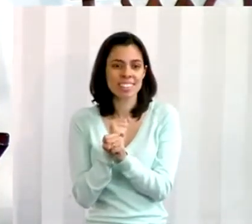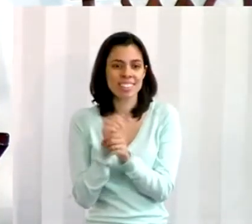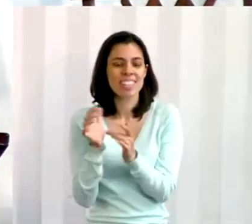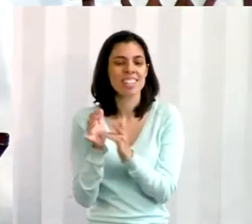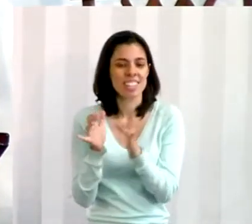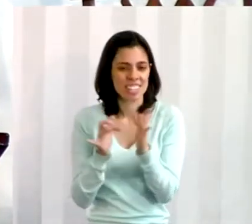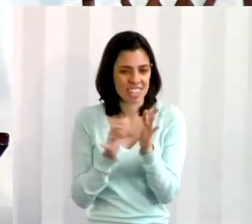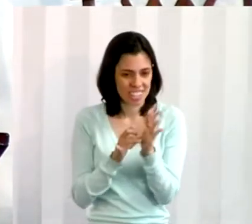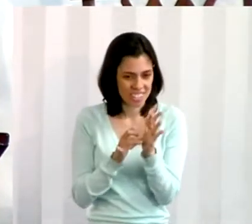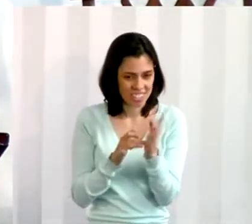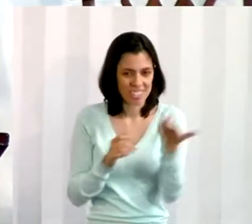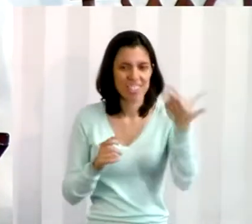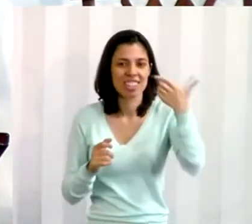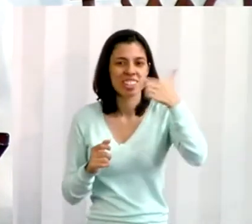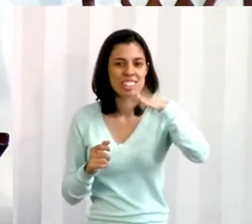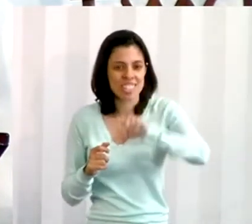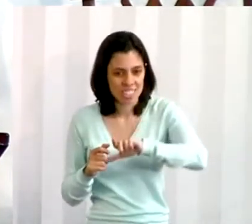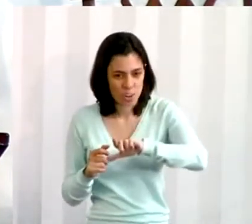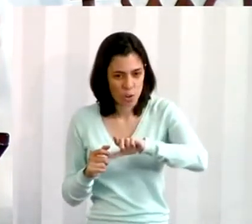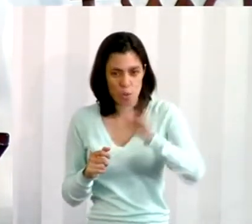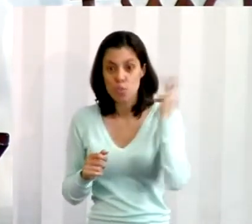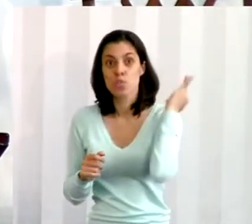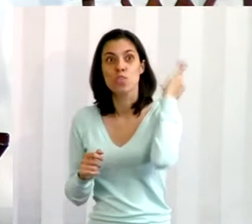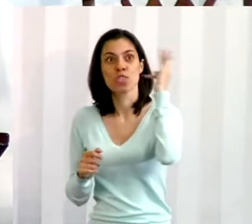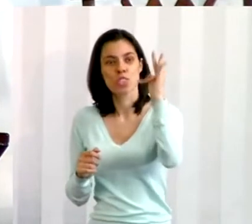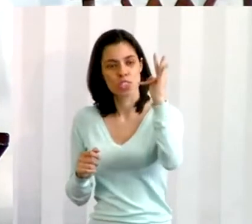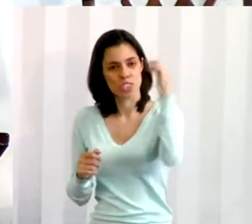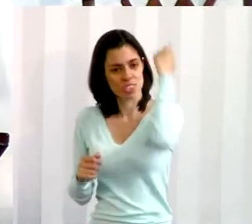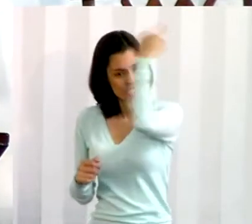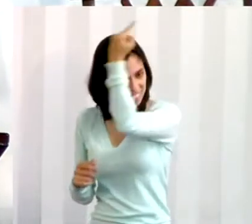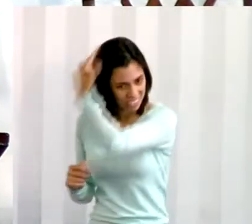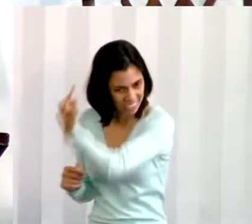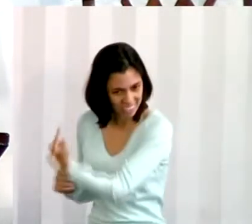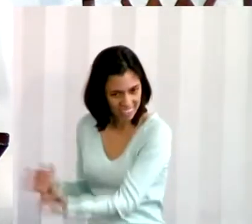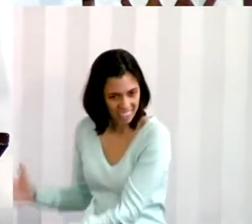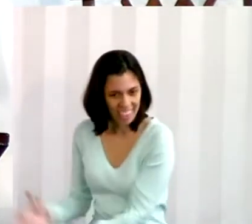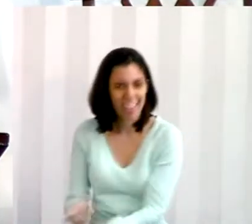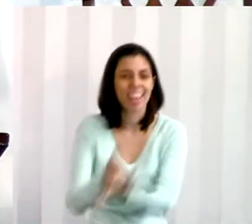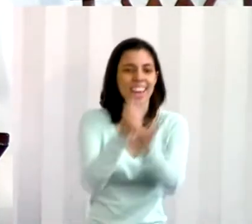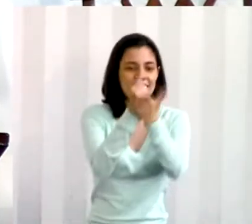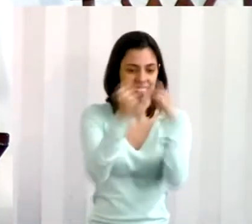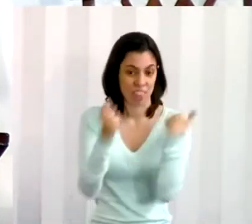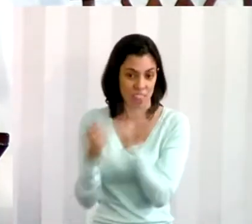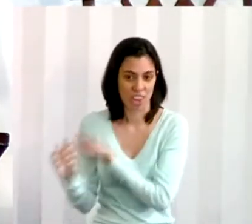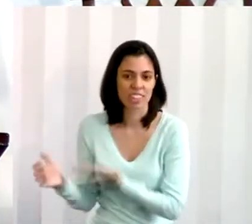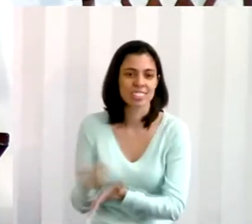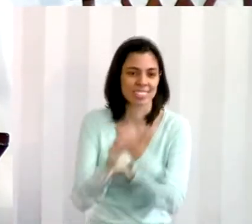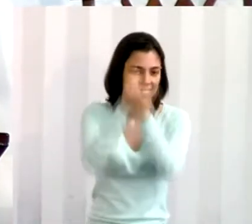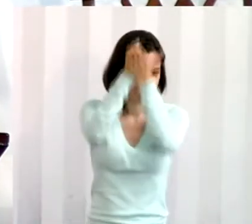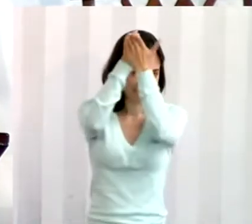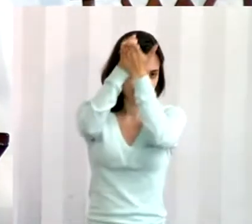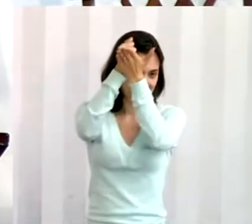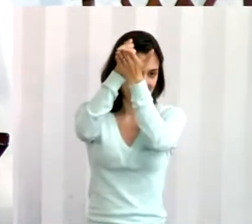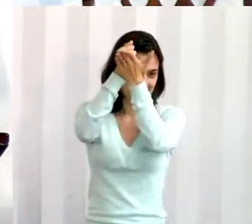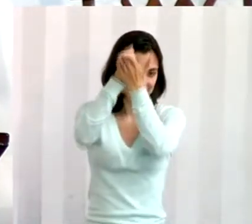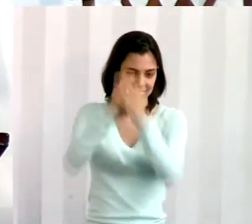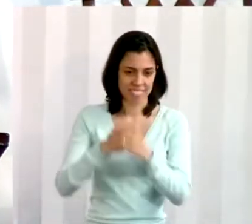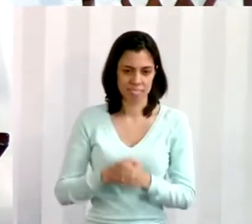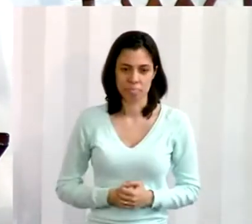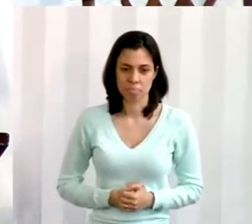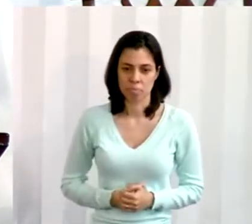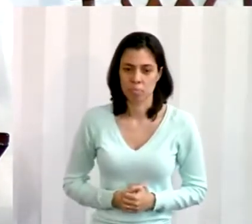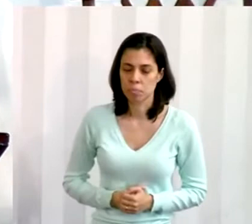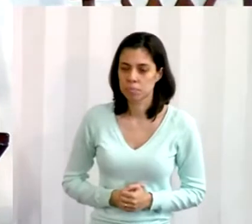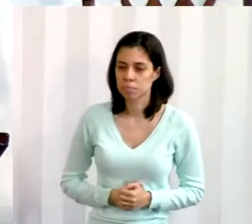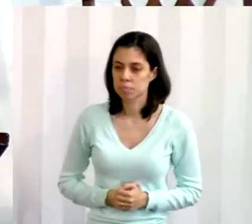então brotaria de novo, como ele já havia feito em todos os anos anteriores. Uma das maiores experiências que alguém pode